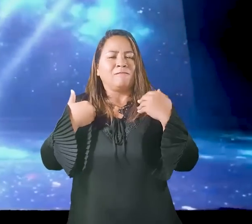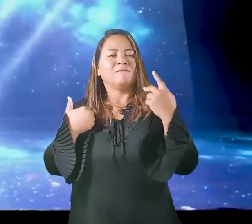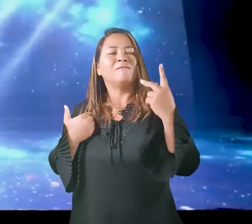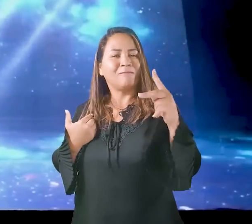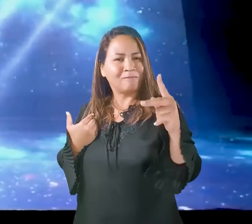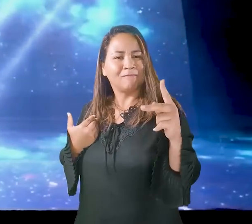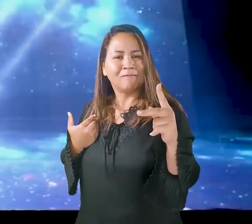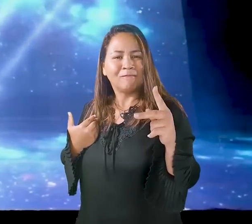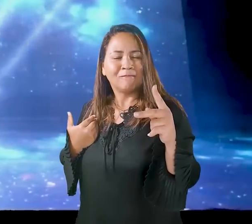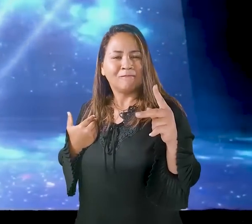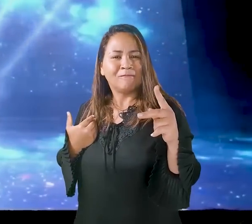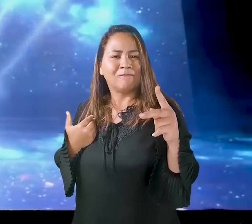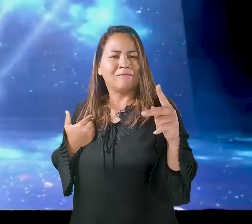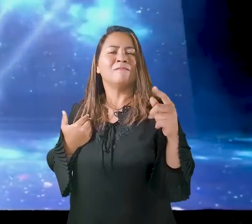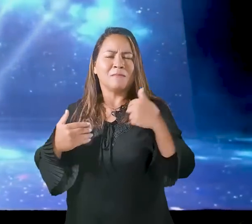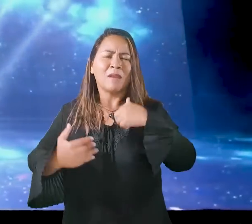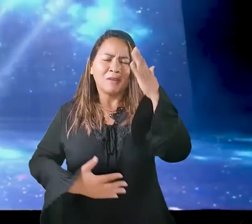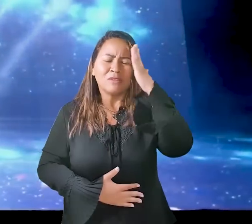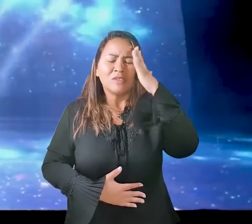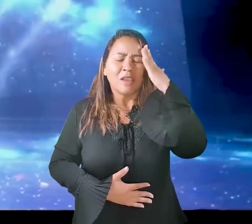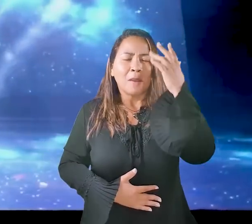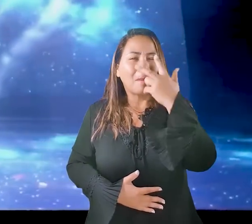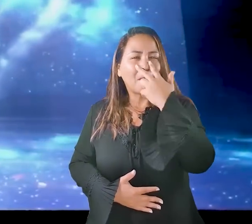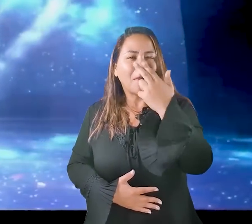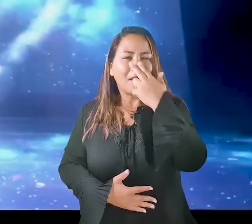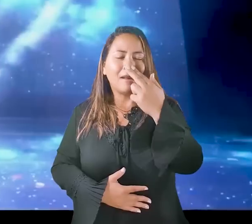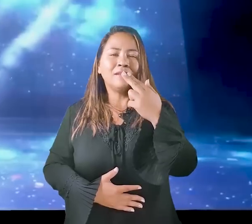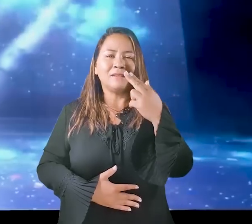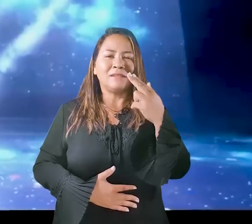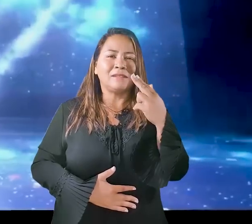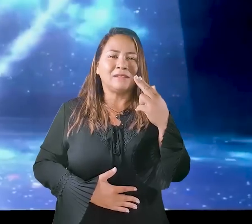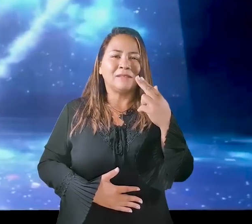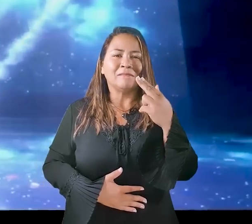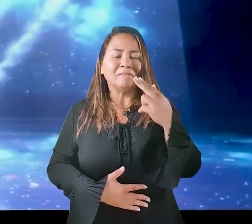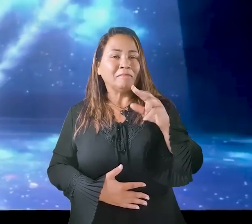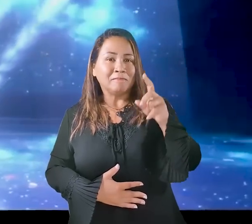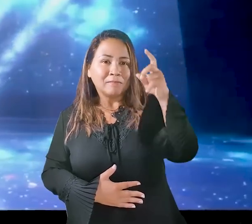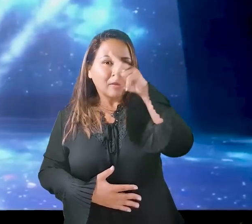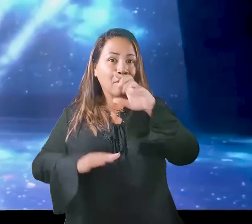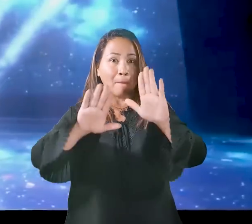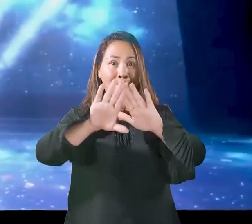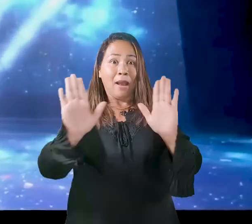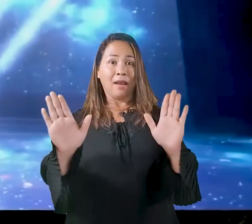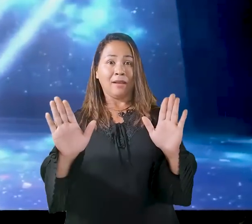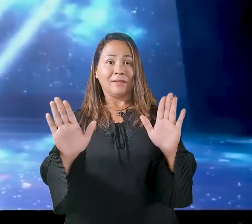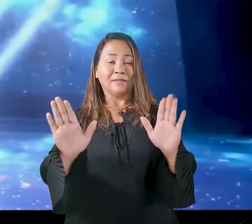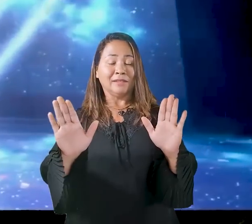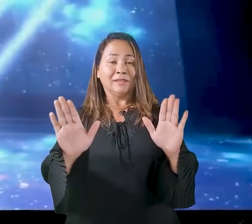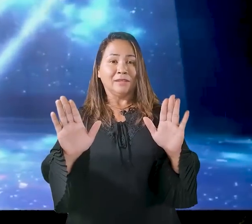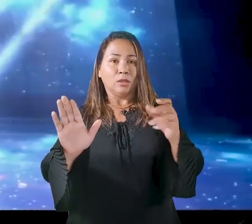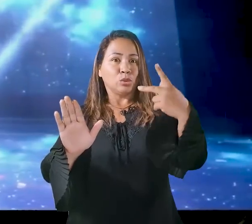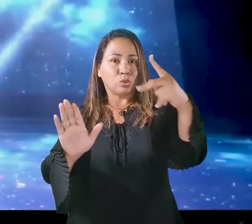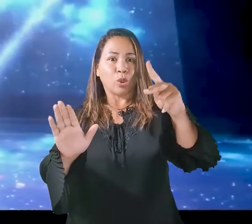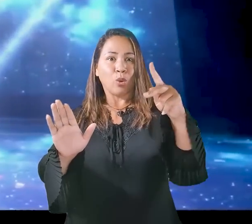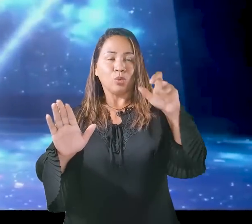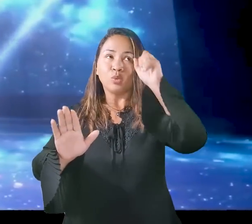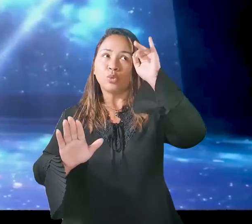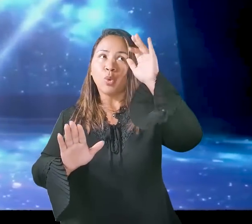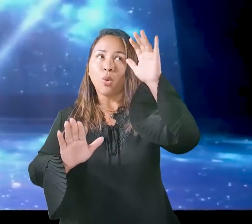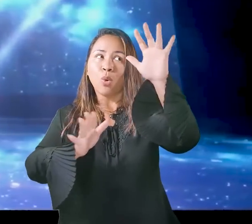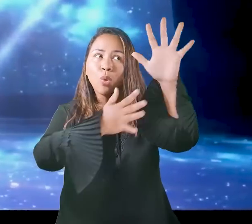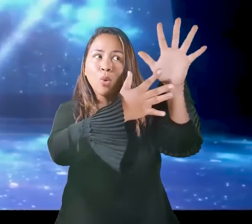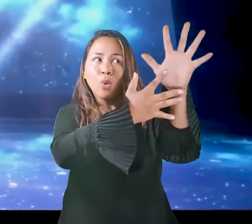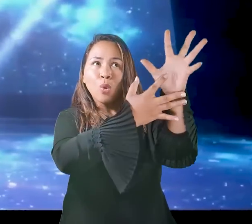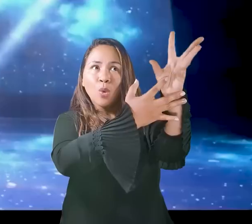mais que seja redundante que eu falei, traga para dentro das suas células. Traga para dentro da tua corrente